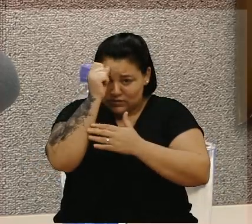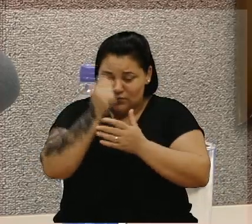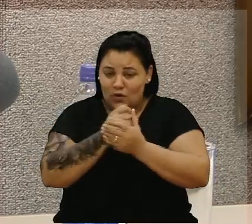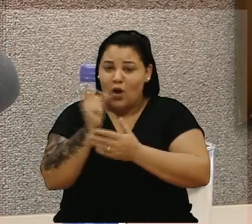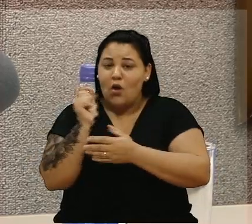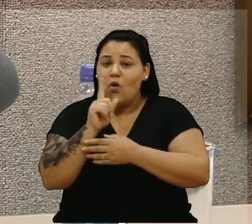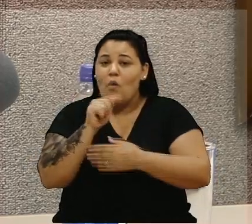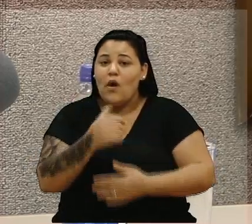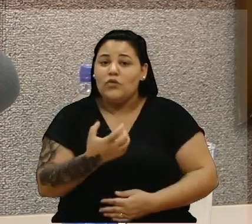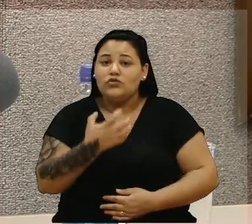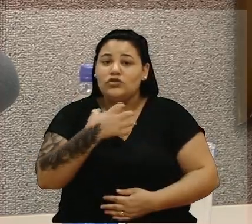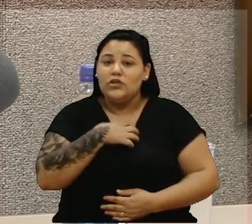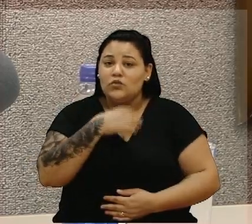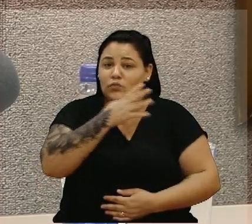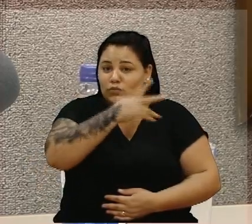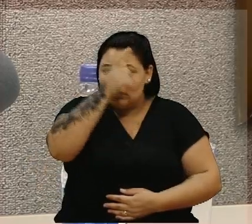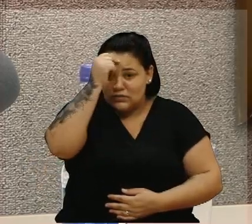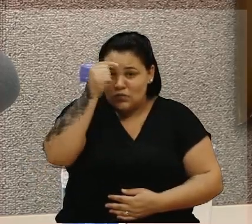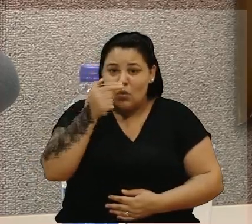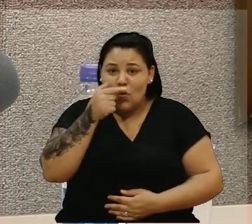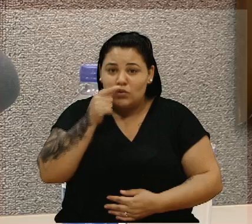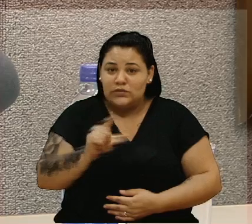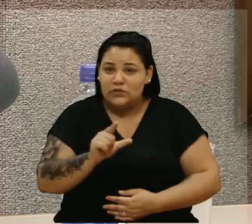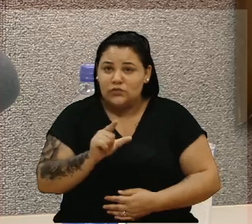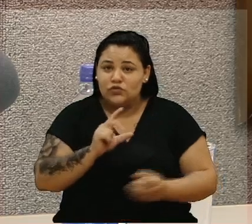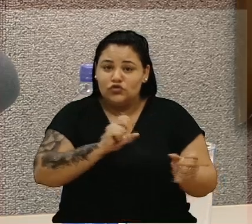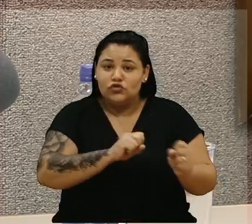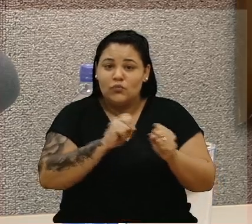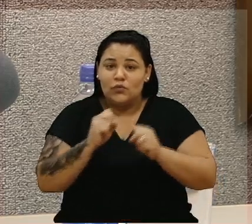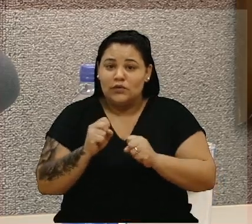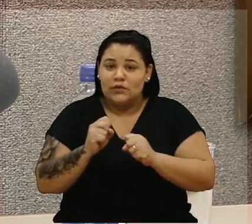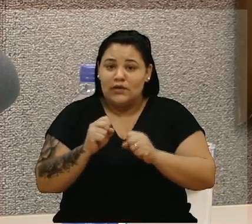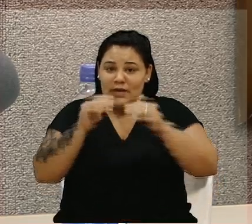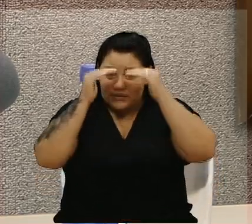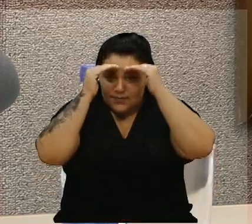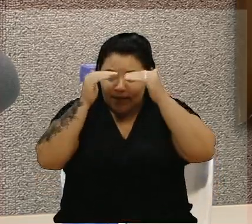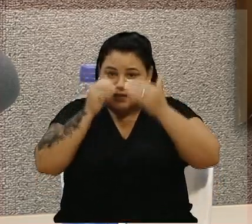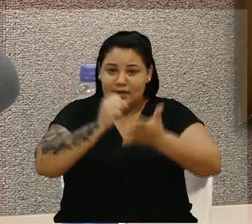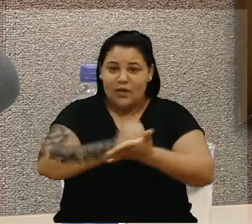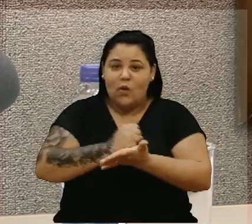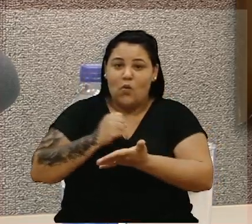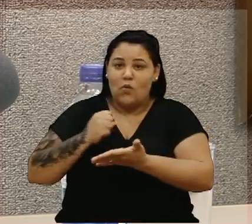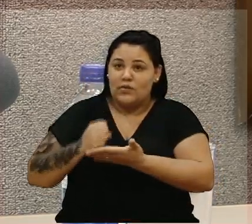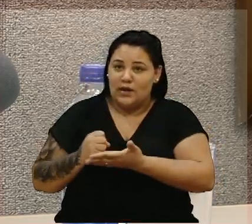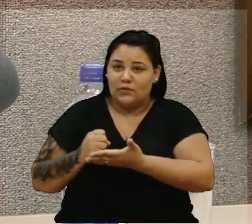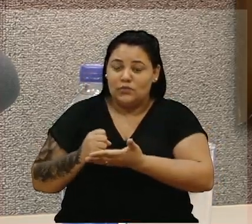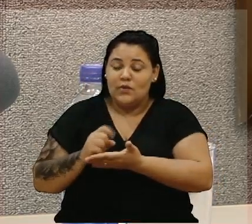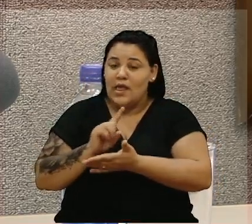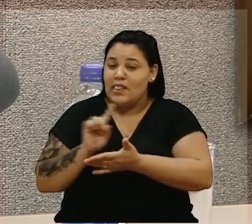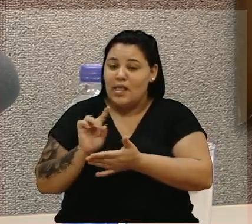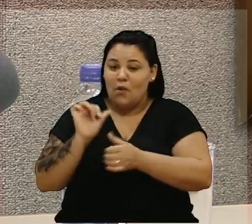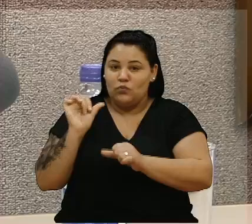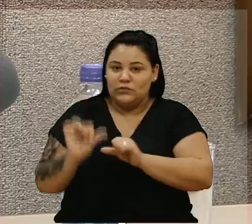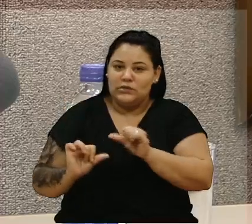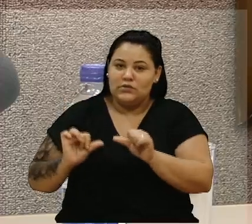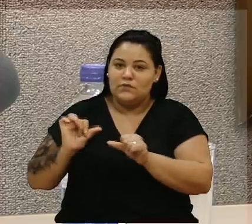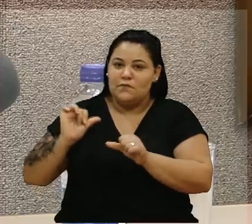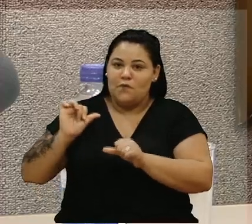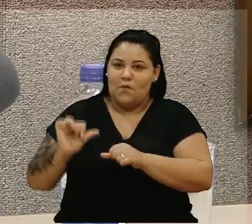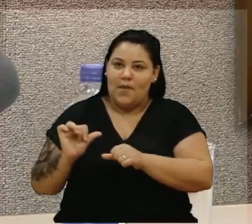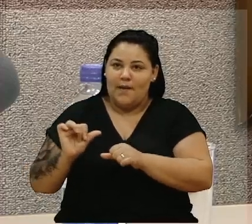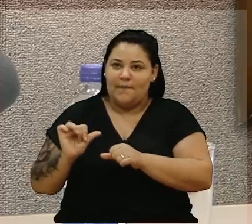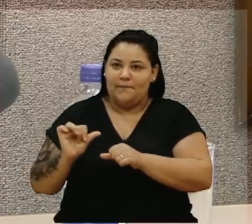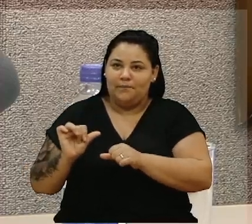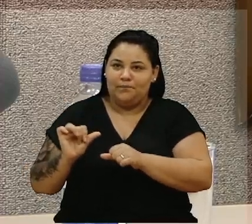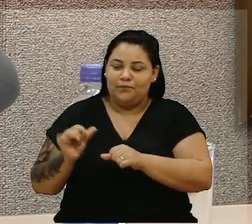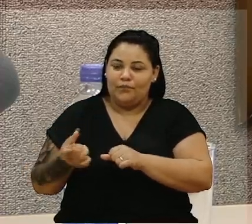que o município encontrou de poder cumprir o contrato e não transformar a tarifa numa